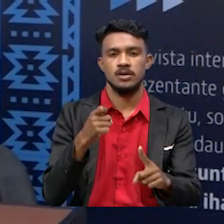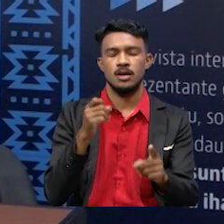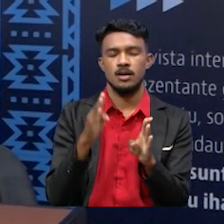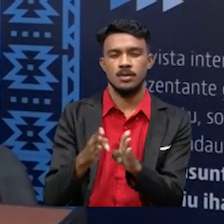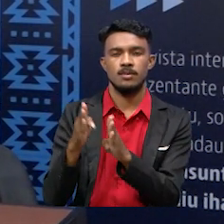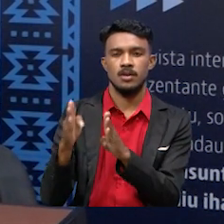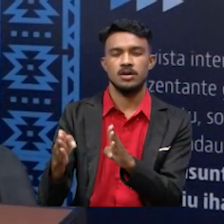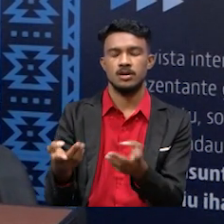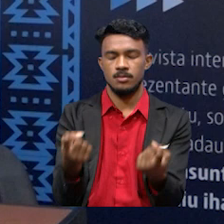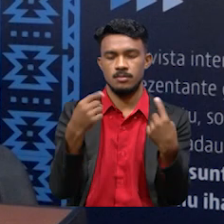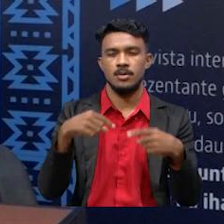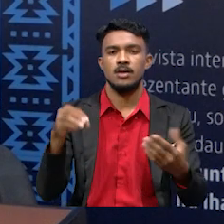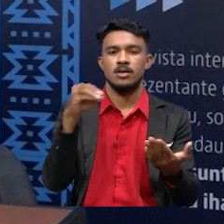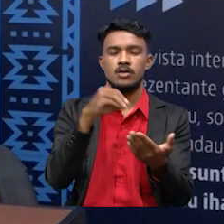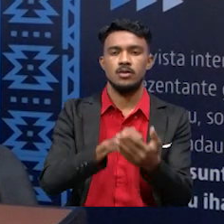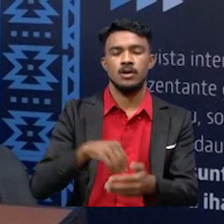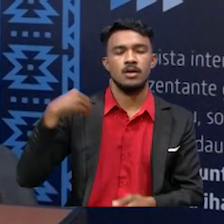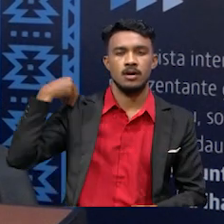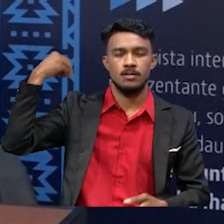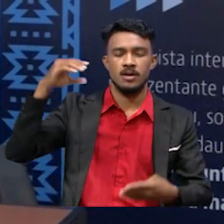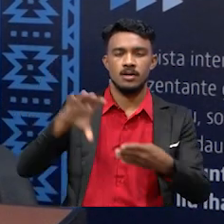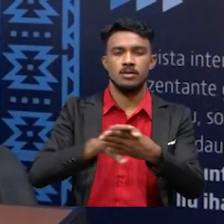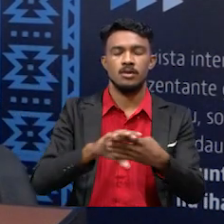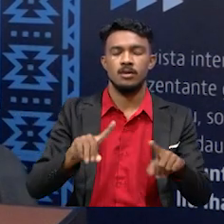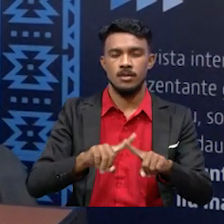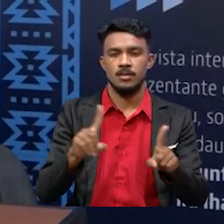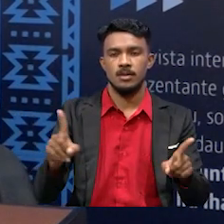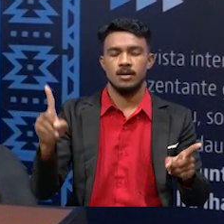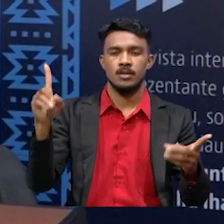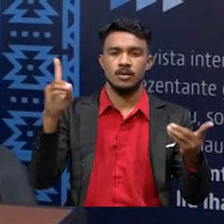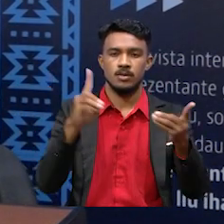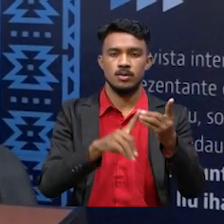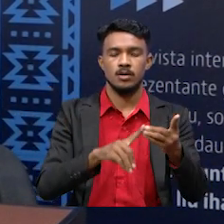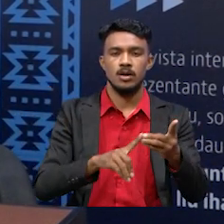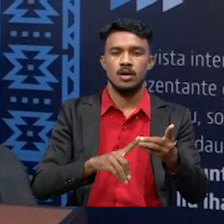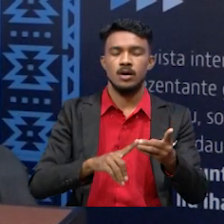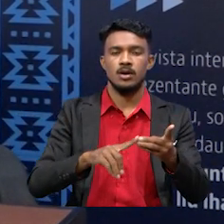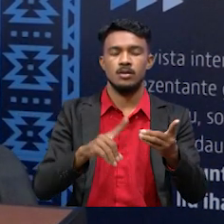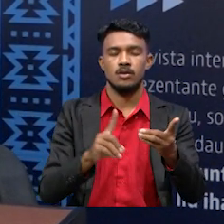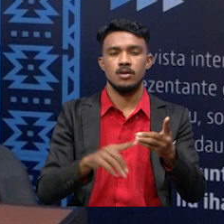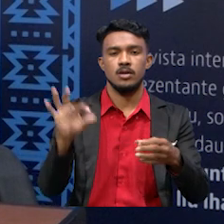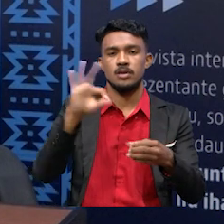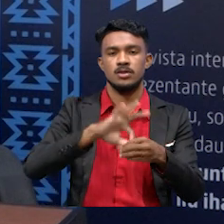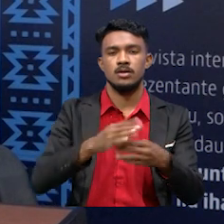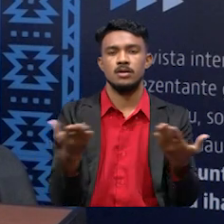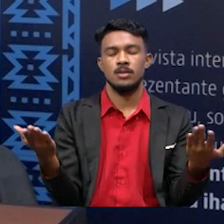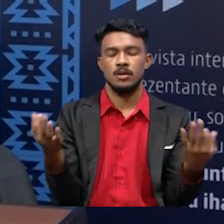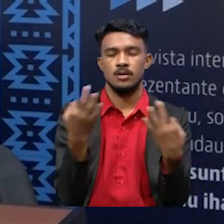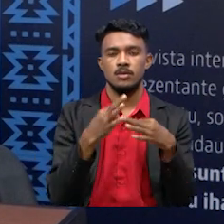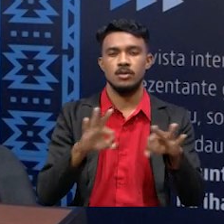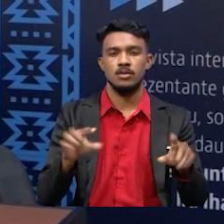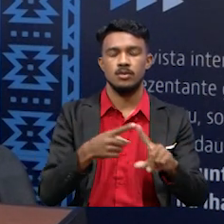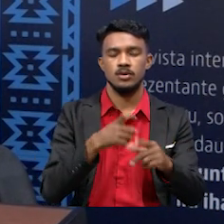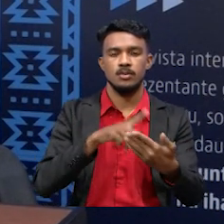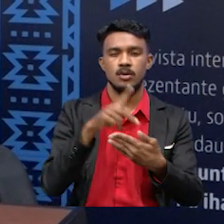mai toi a campanha eleitoral do vos osida sei mai toi a loron eleição ni hutu nebe liusi programa ida